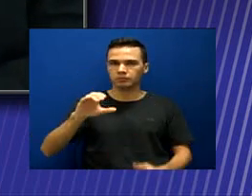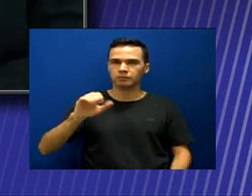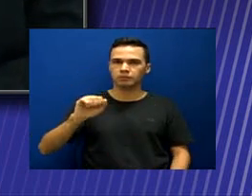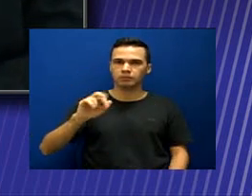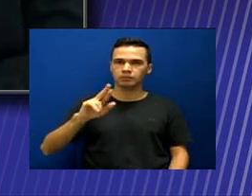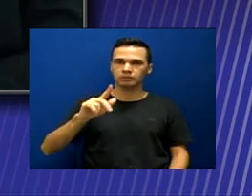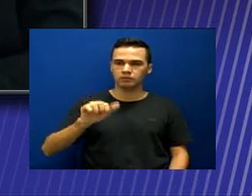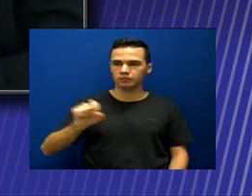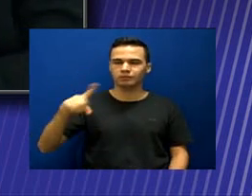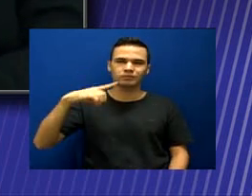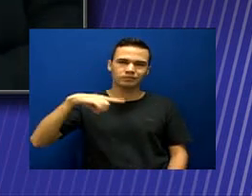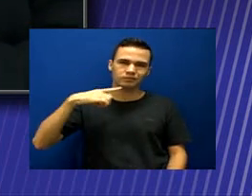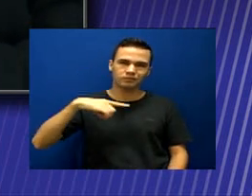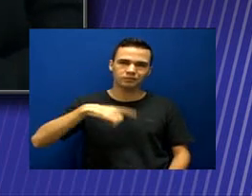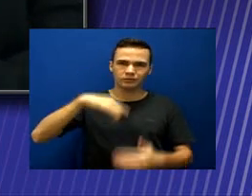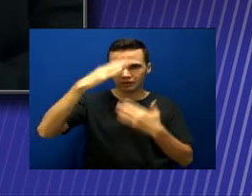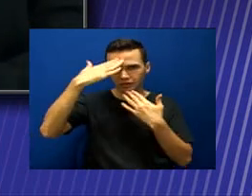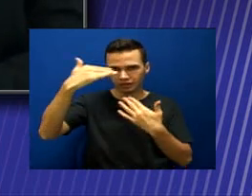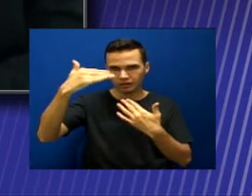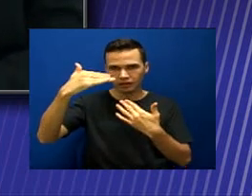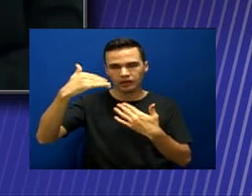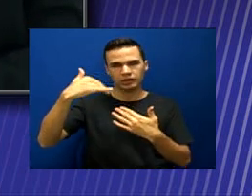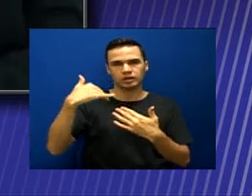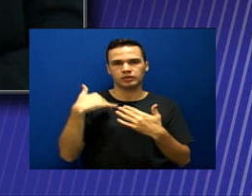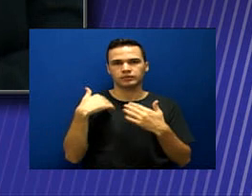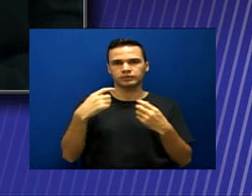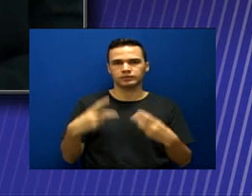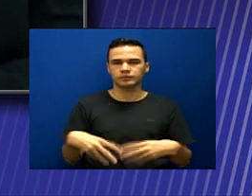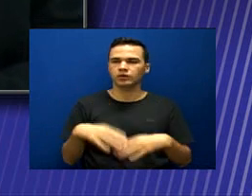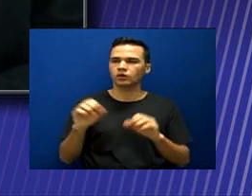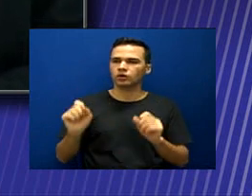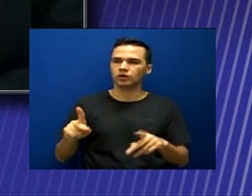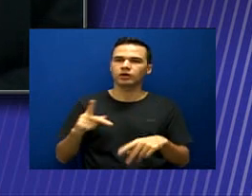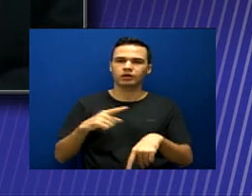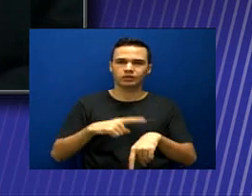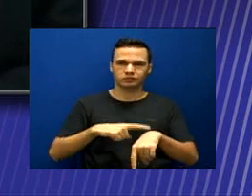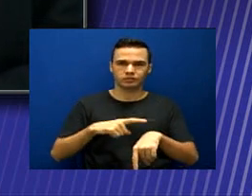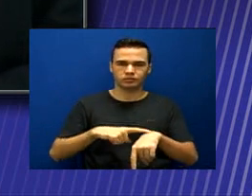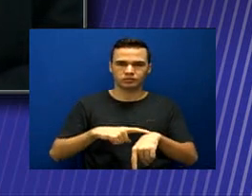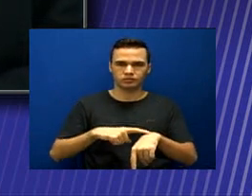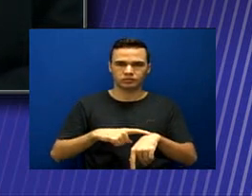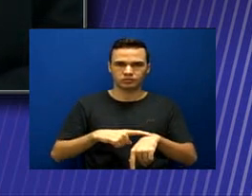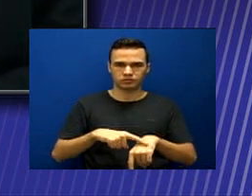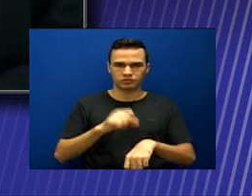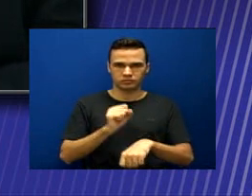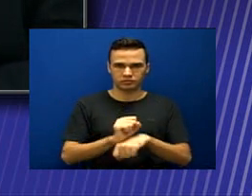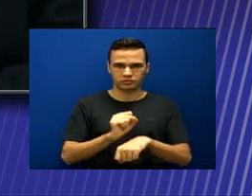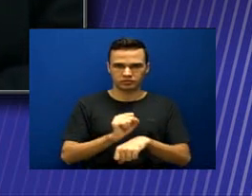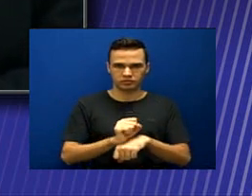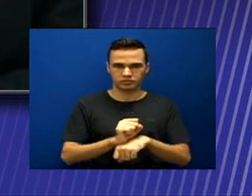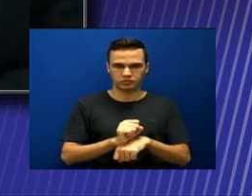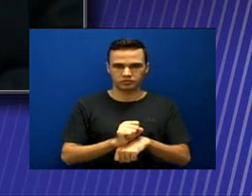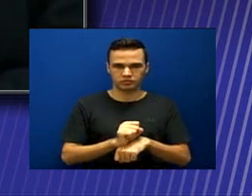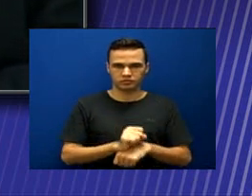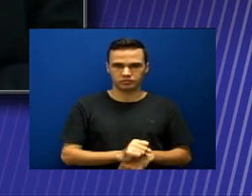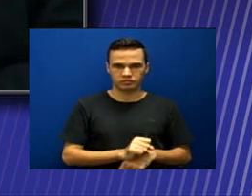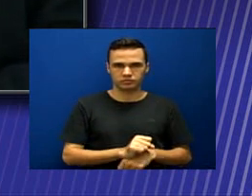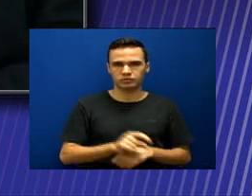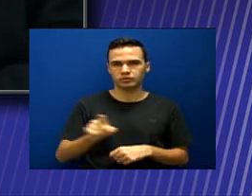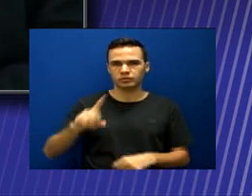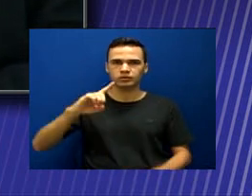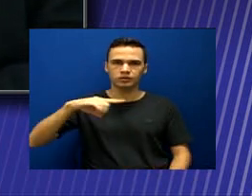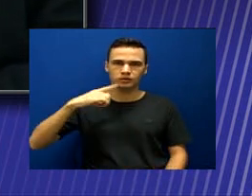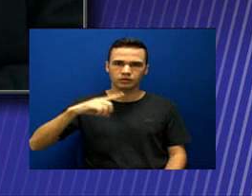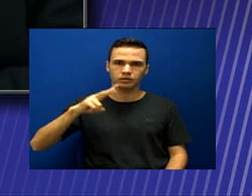César, agradeço ele a Maria Lúcia. Ele tem um carinho muito grande pela vossa. Eu articulo, estou dando um tempo para ser o momento do prefeito, do